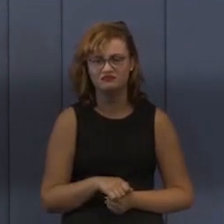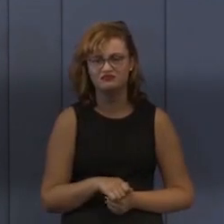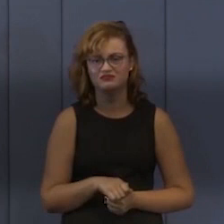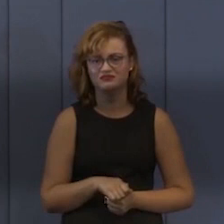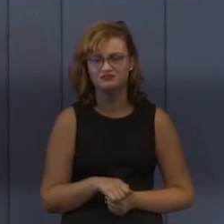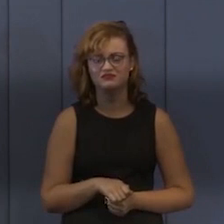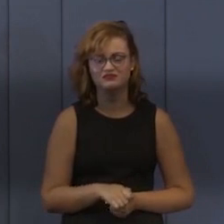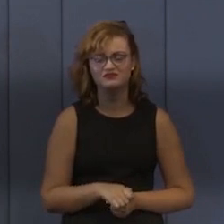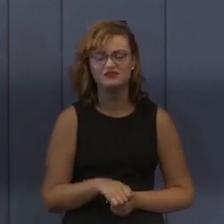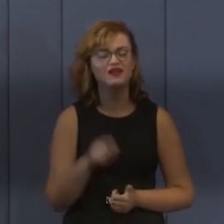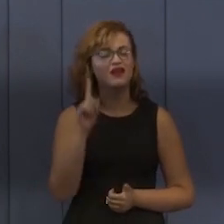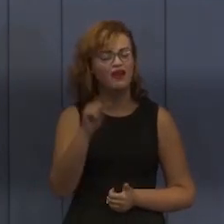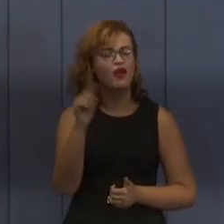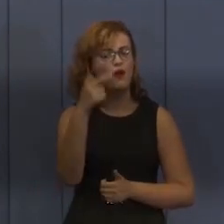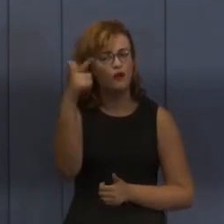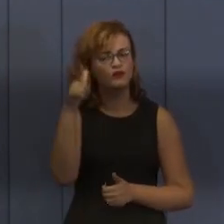familiares é o que a gente chama de clã,